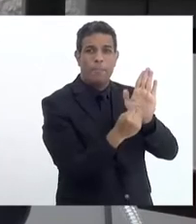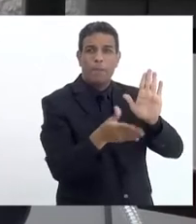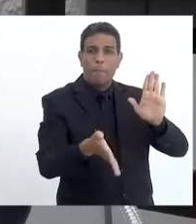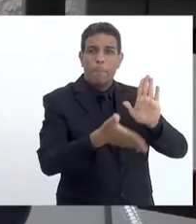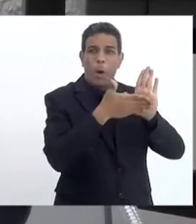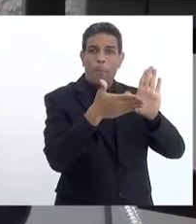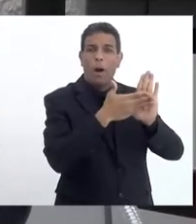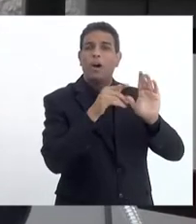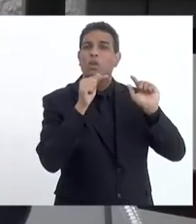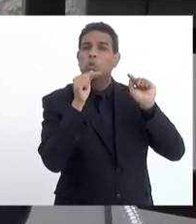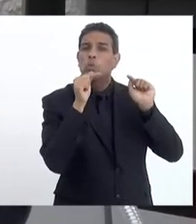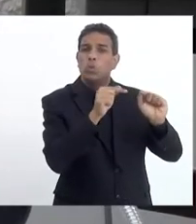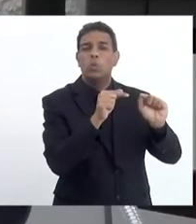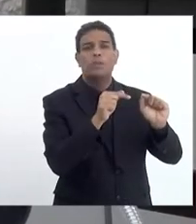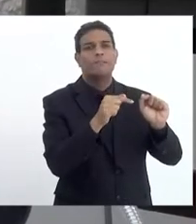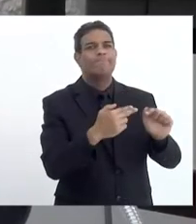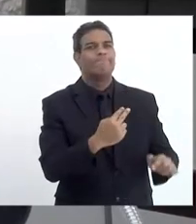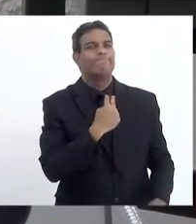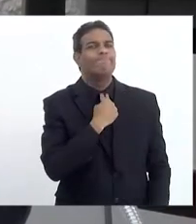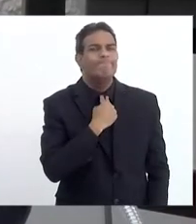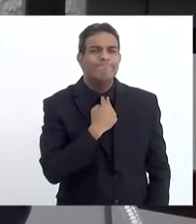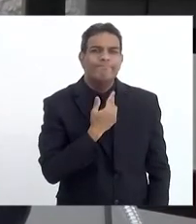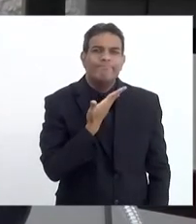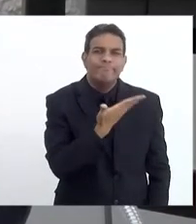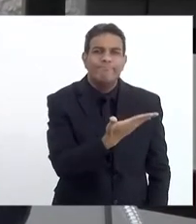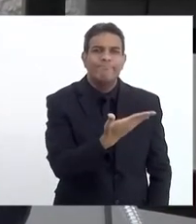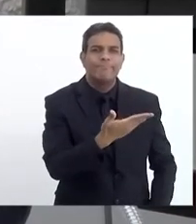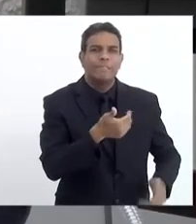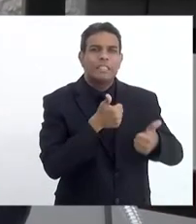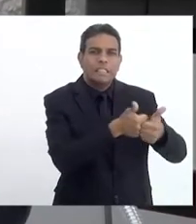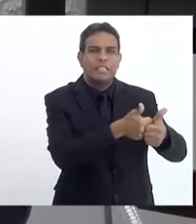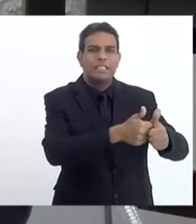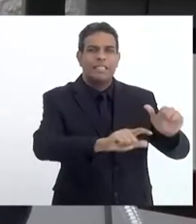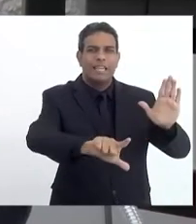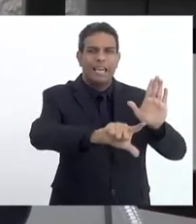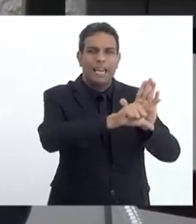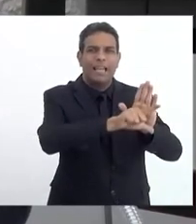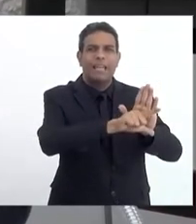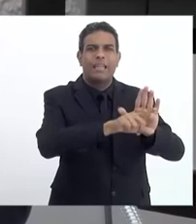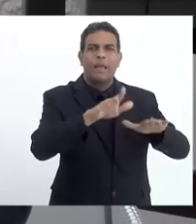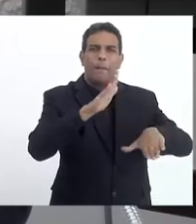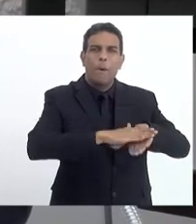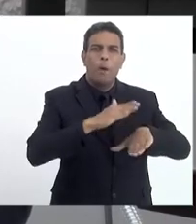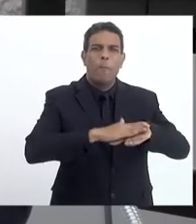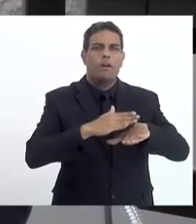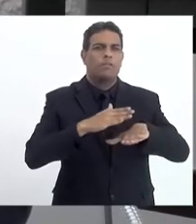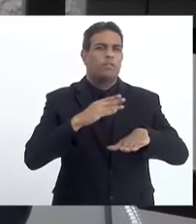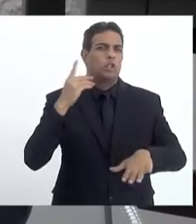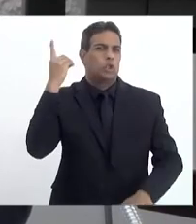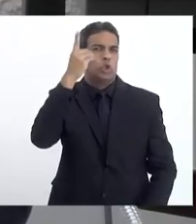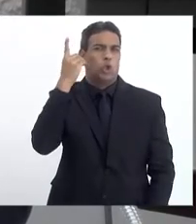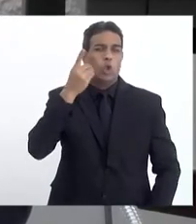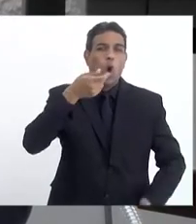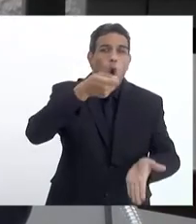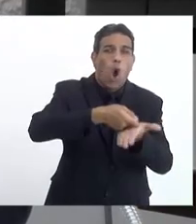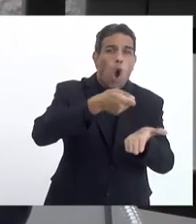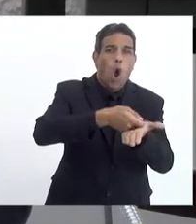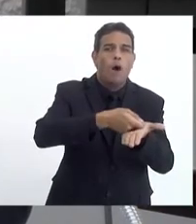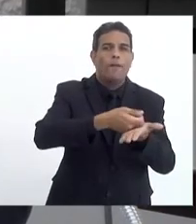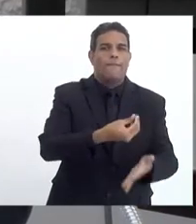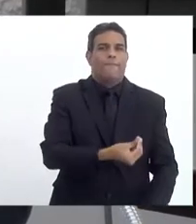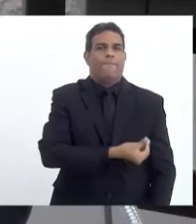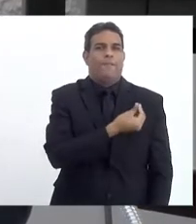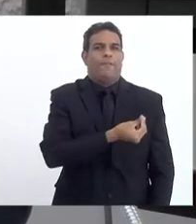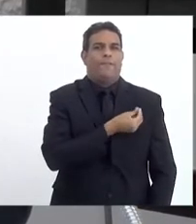originalmente, não pode, por via de lei estadual proposta por um deputado, tornar obrigatória a presença de